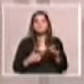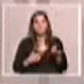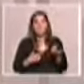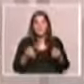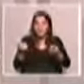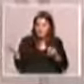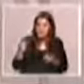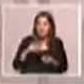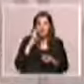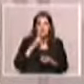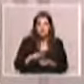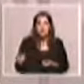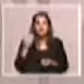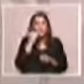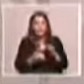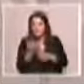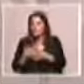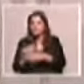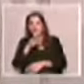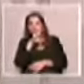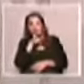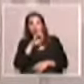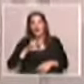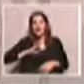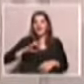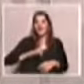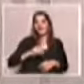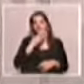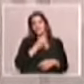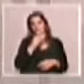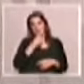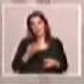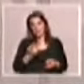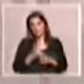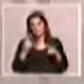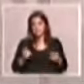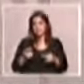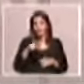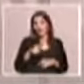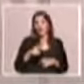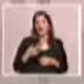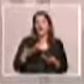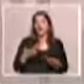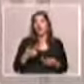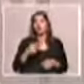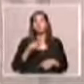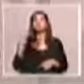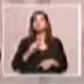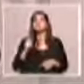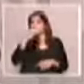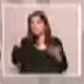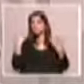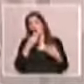produção e conhecer o queijo velho, uhum, enfim, porque era aquilo que se consumia nos meses de